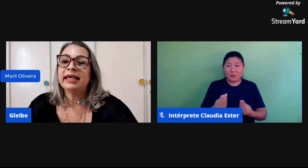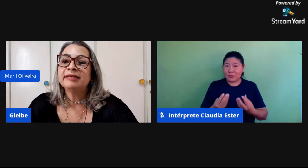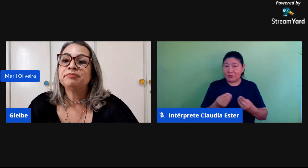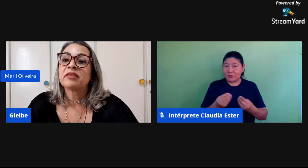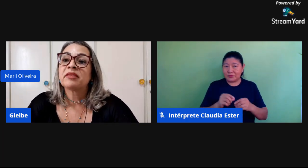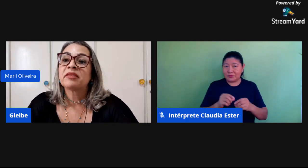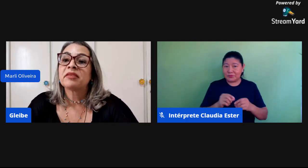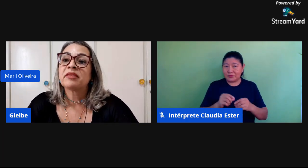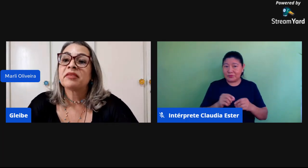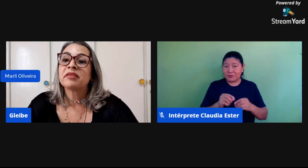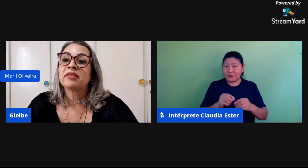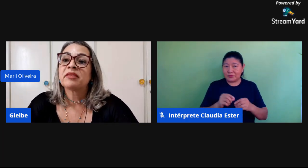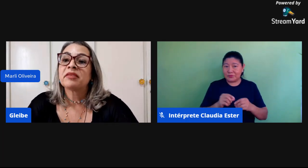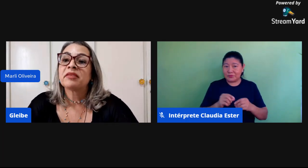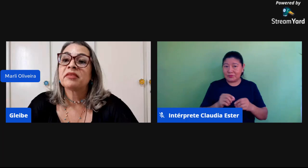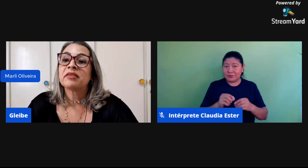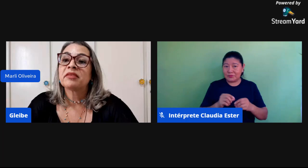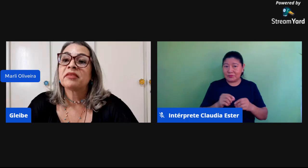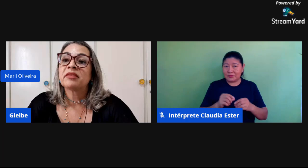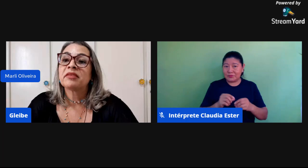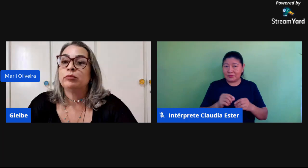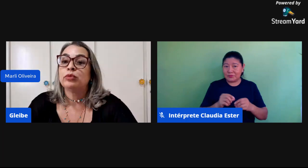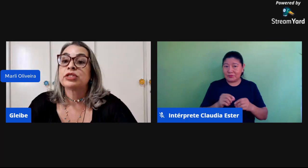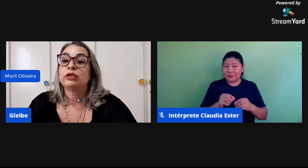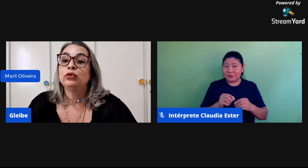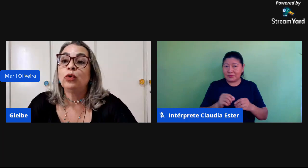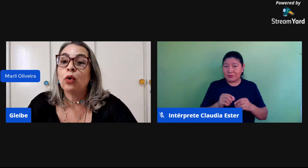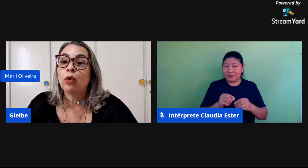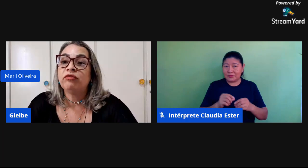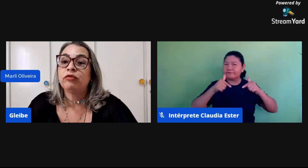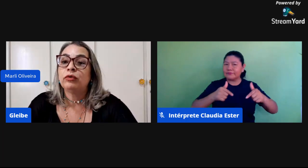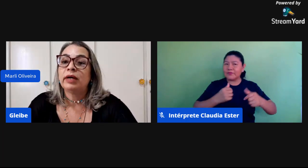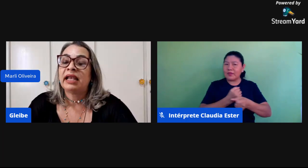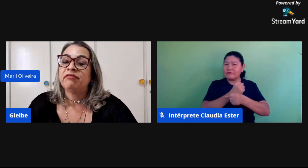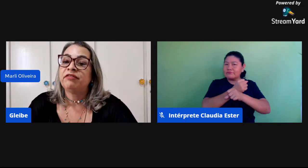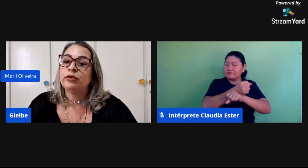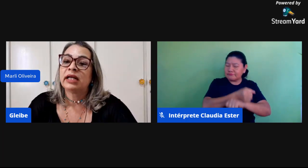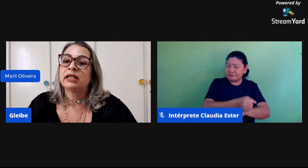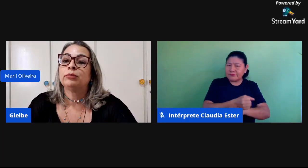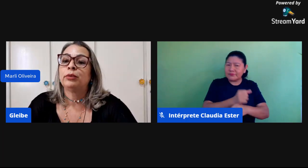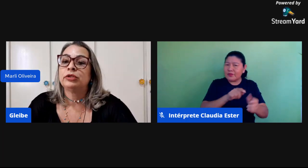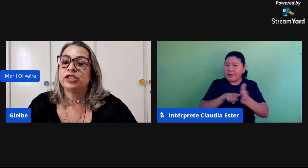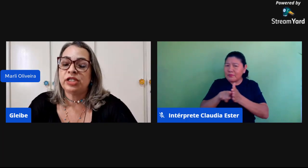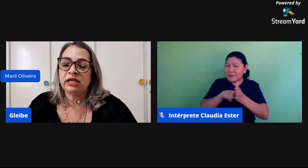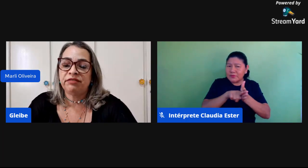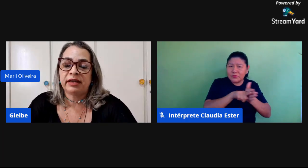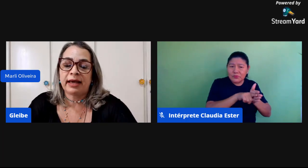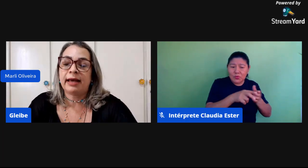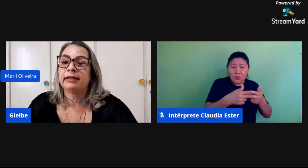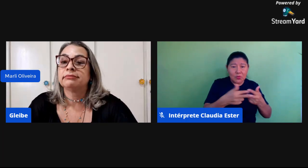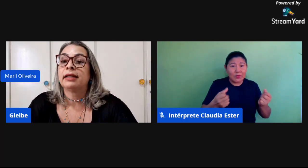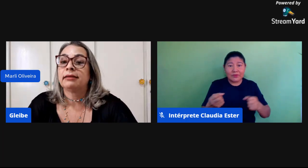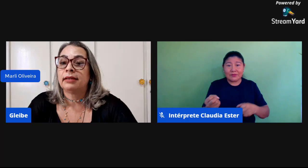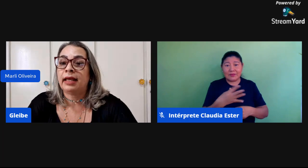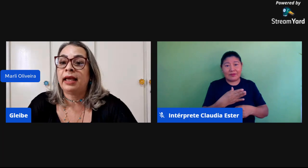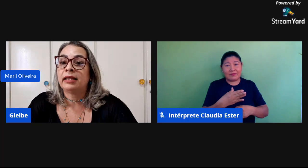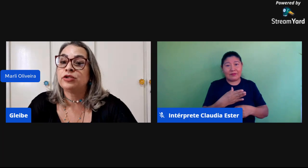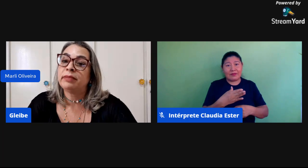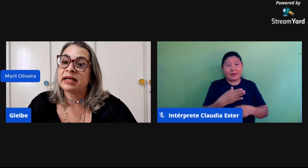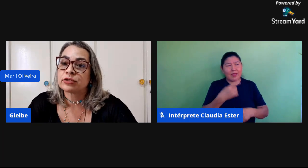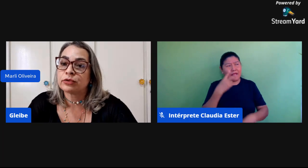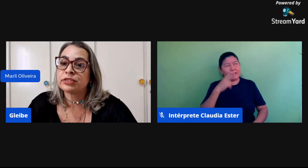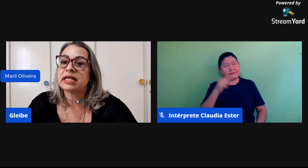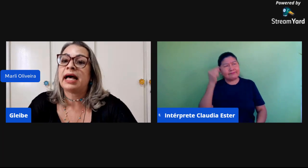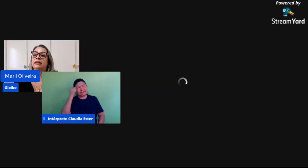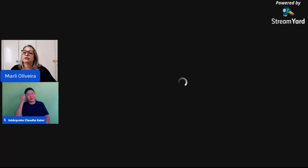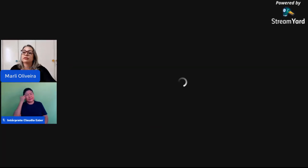professora que foi em busca. Ela foi em busca do novo, ela viu que ela não podia ficar